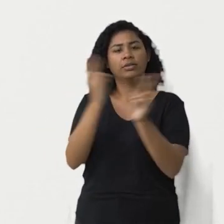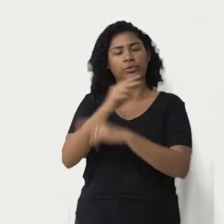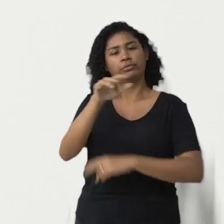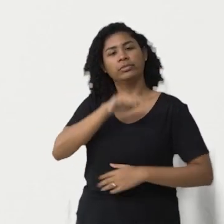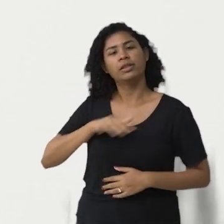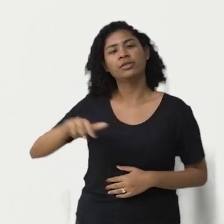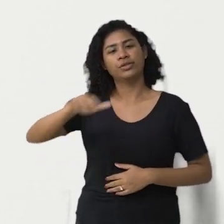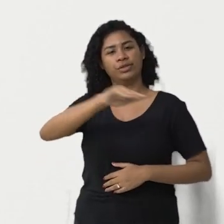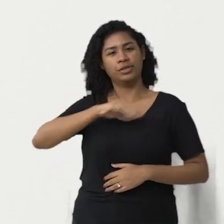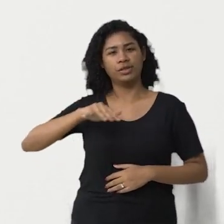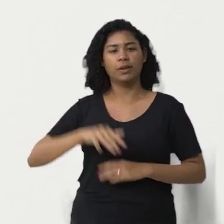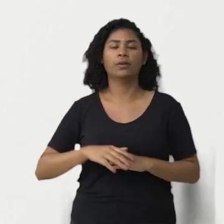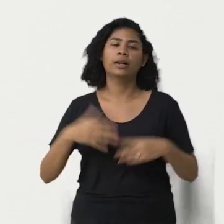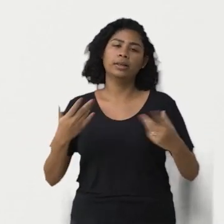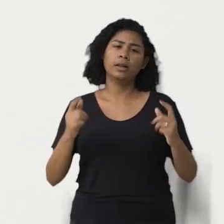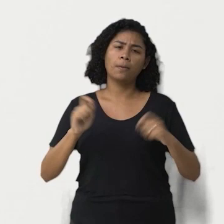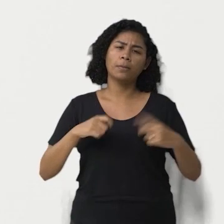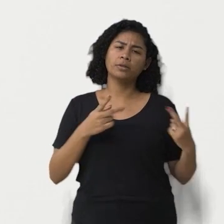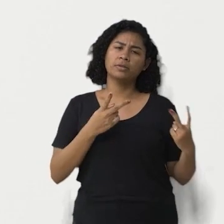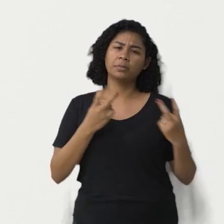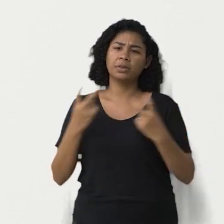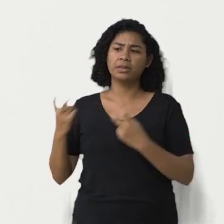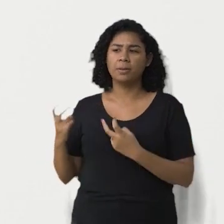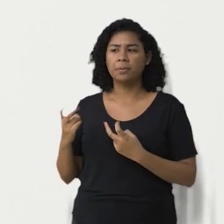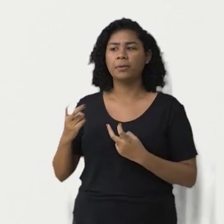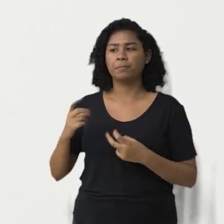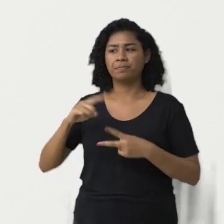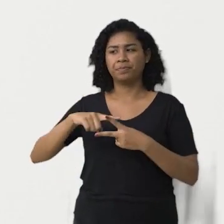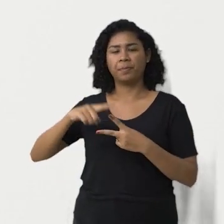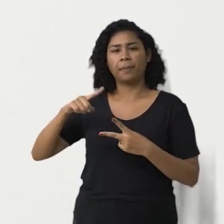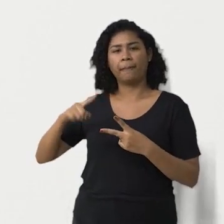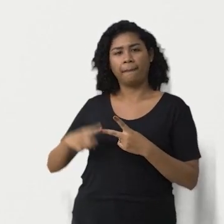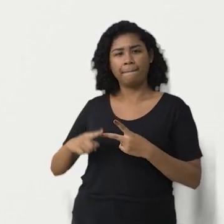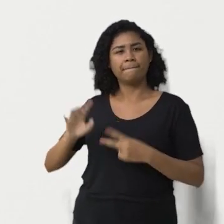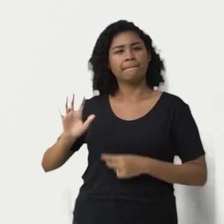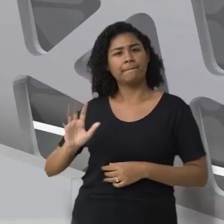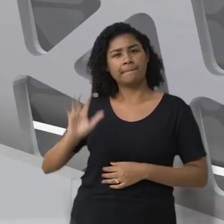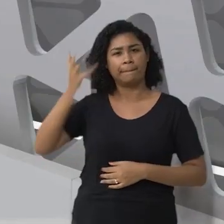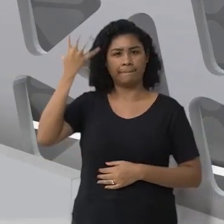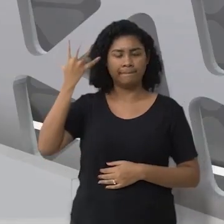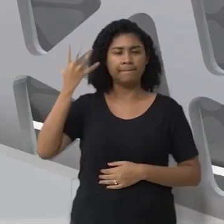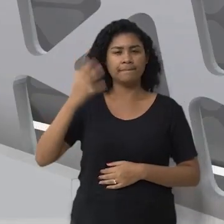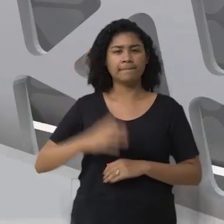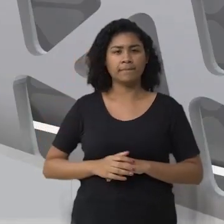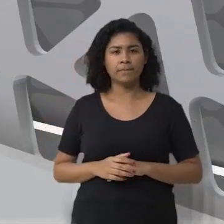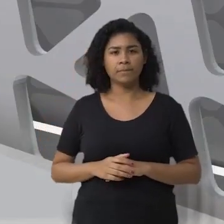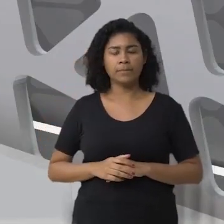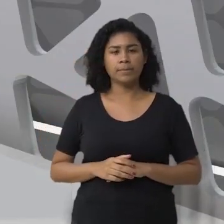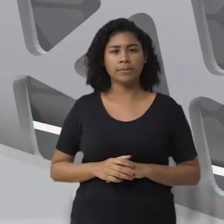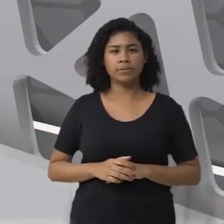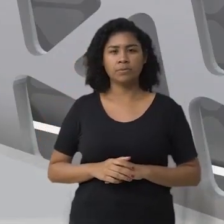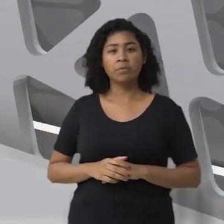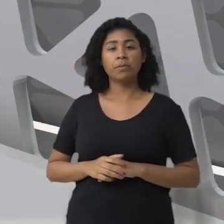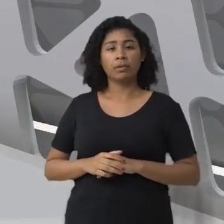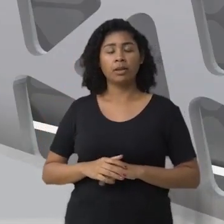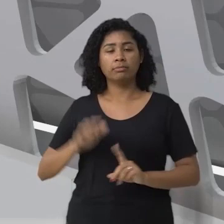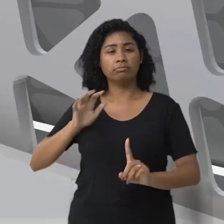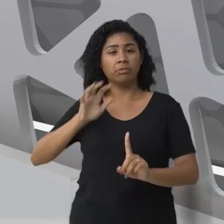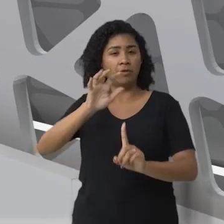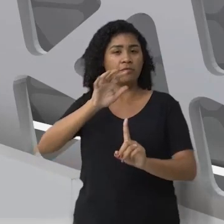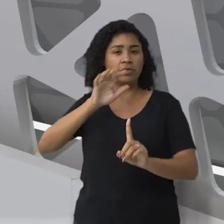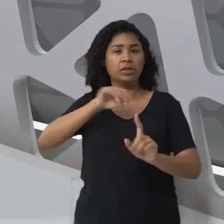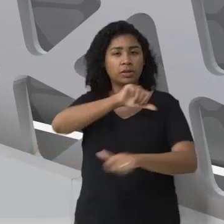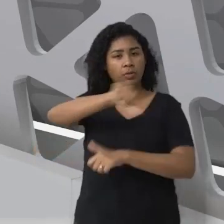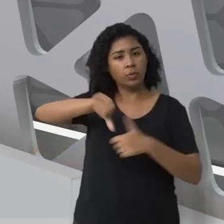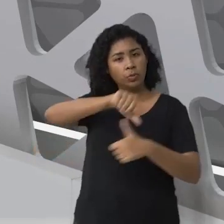tá bom, gente? Então, a gente verifica também esses dois fenômenos que acabam aí fazendo com que ocorra algumas